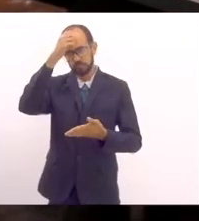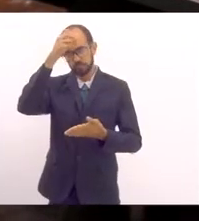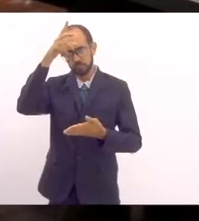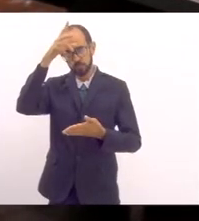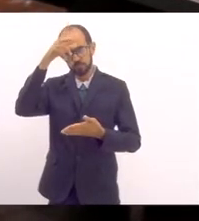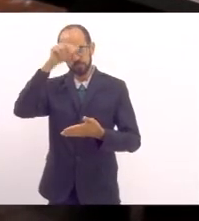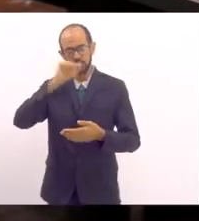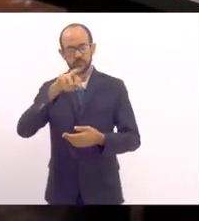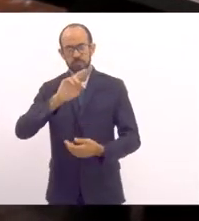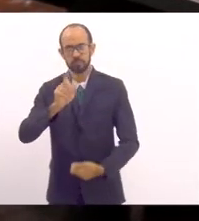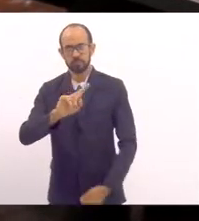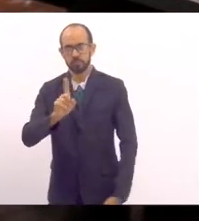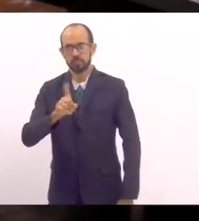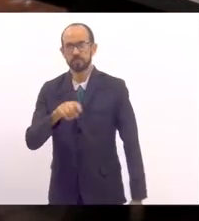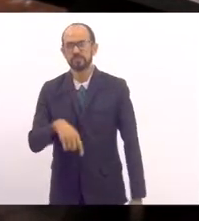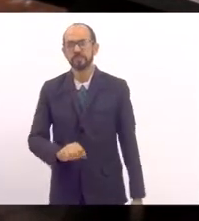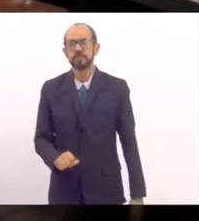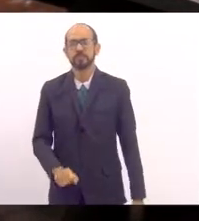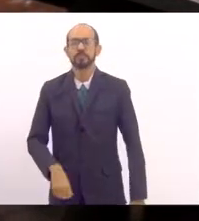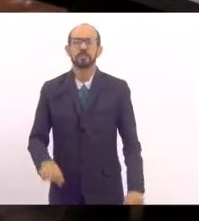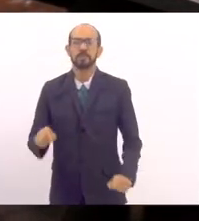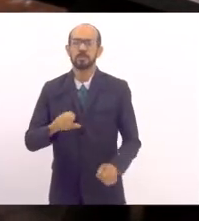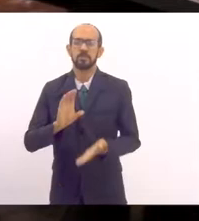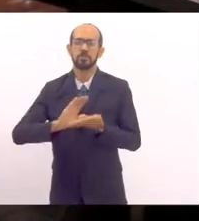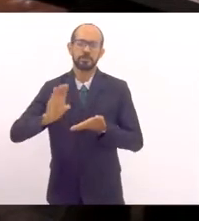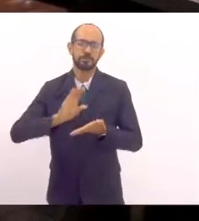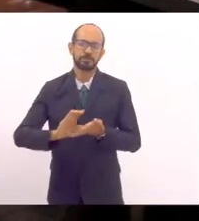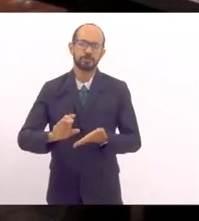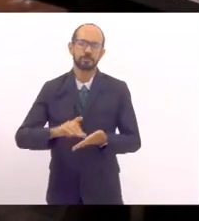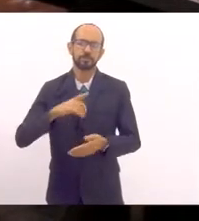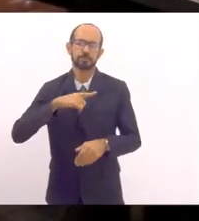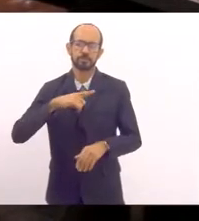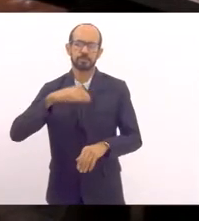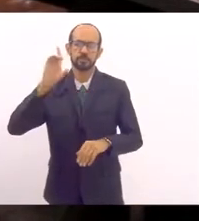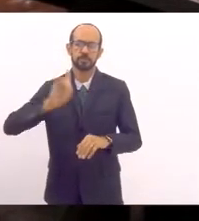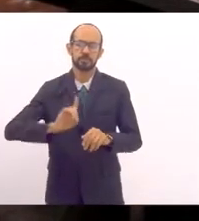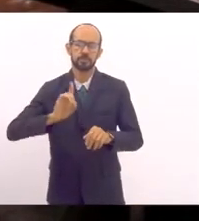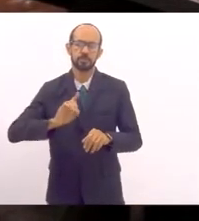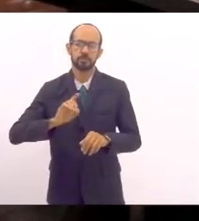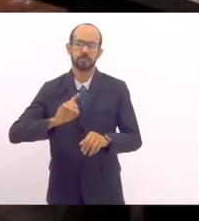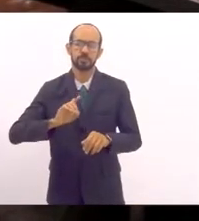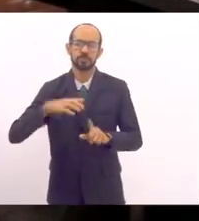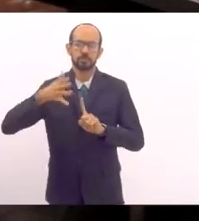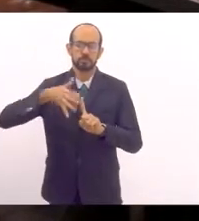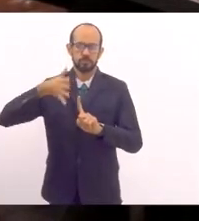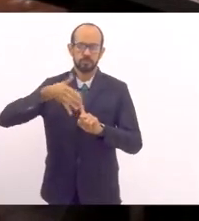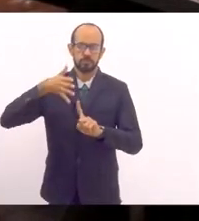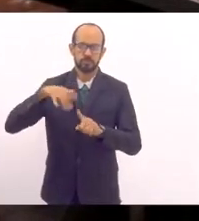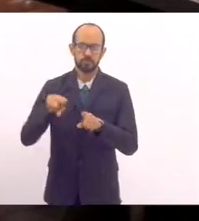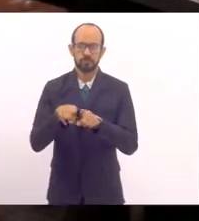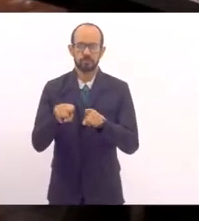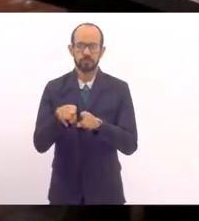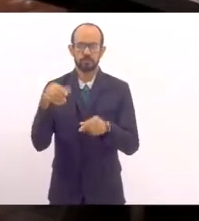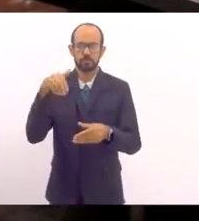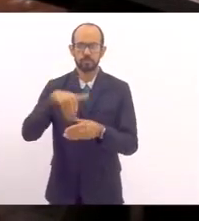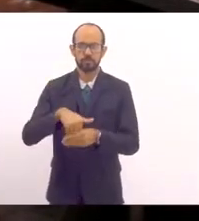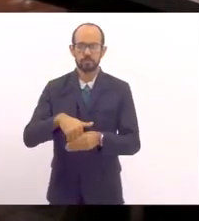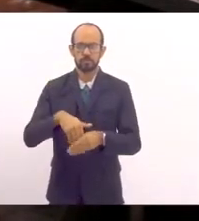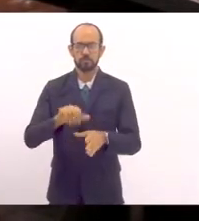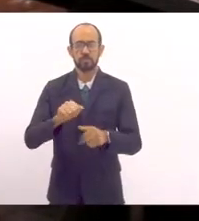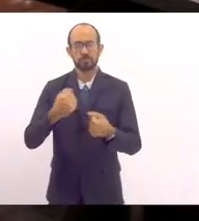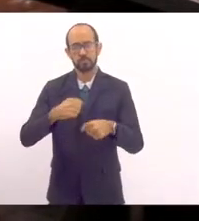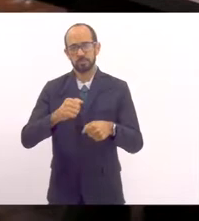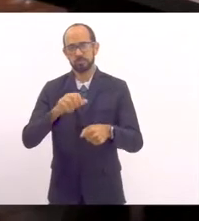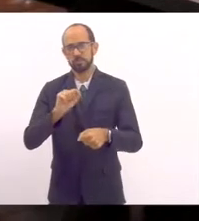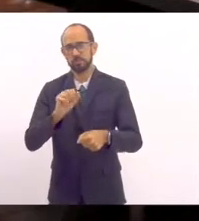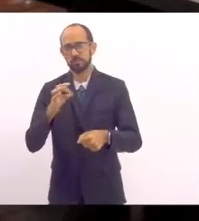rito que o conselheiro ele tem direito a voz e voto, ele tem que ser garantido a sua palavra, que uma ata tenha que ser disponibilizada para